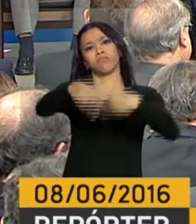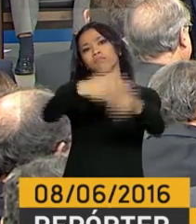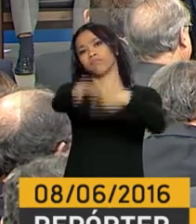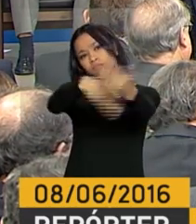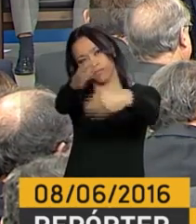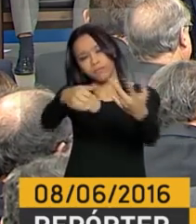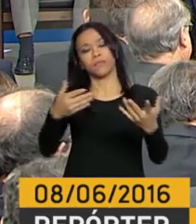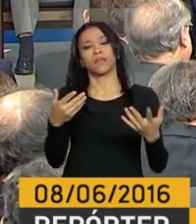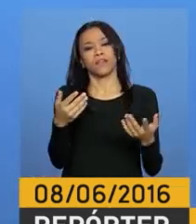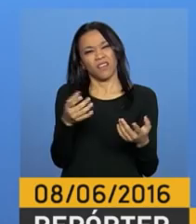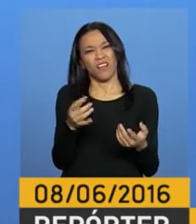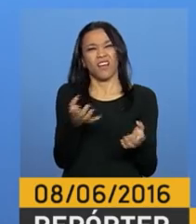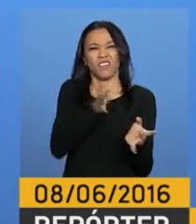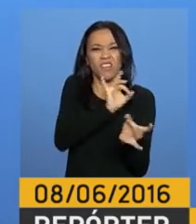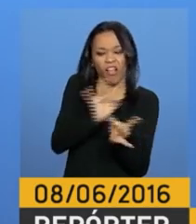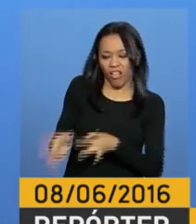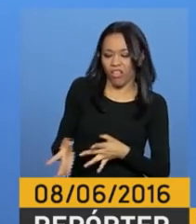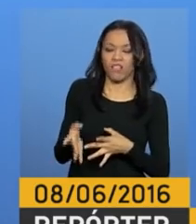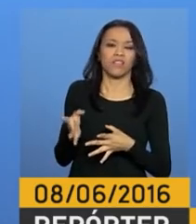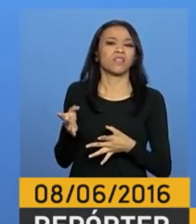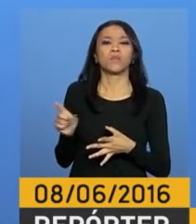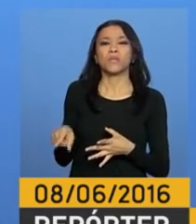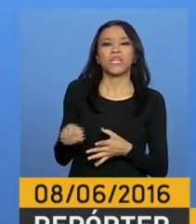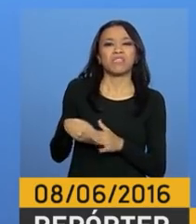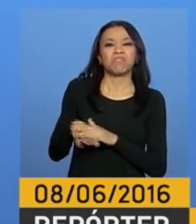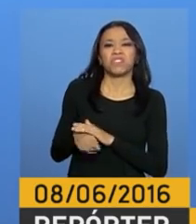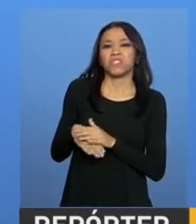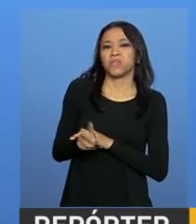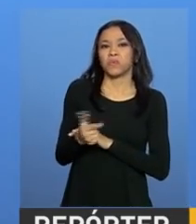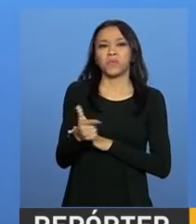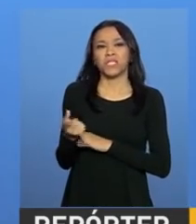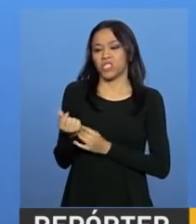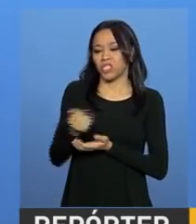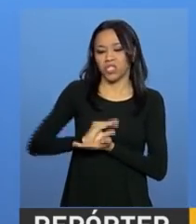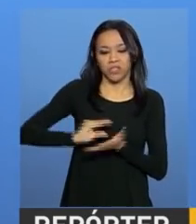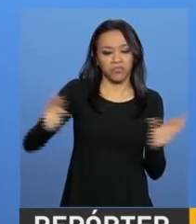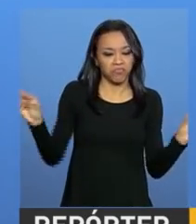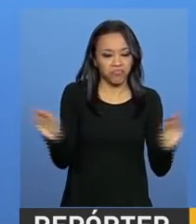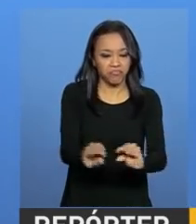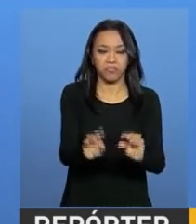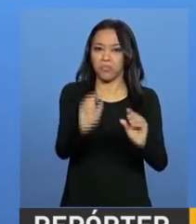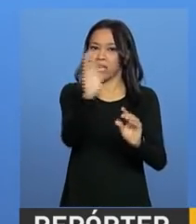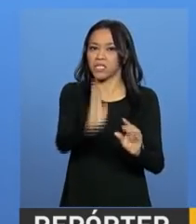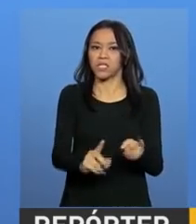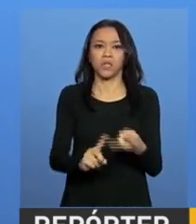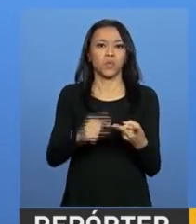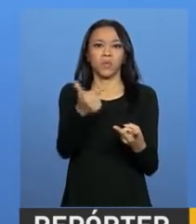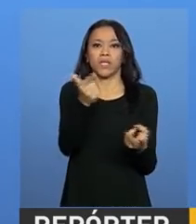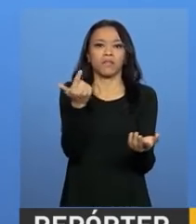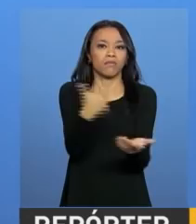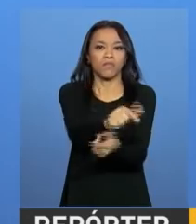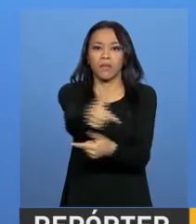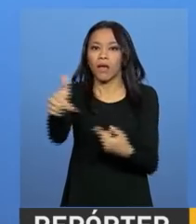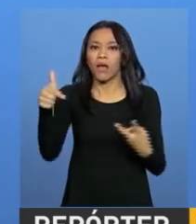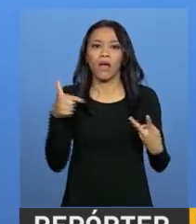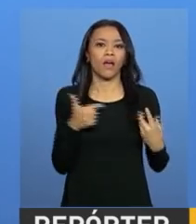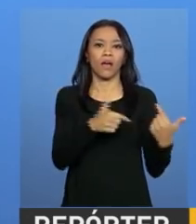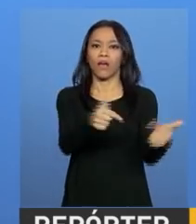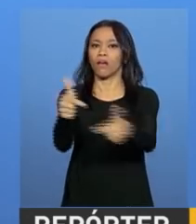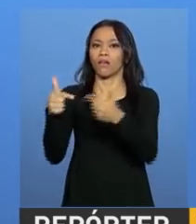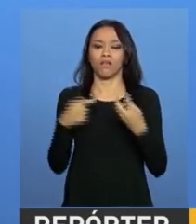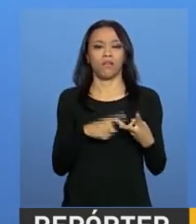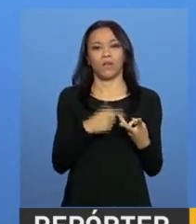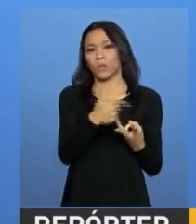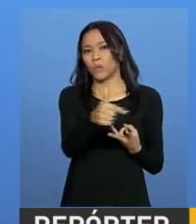desse ciclo vicioso de não ter investimento não ter consumo não ter emprego para um Virtuoso de investimento